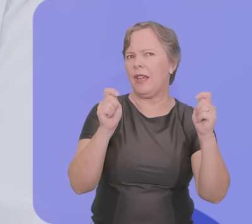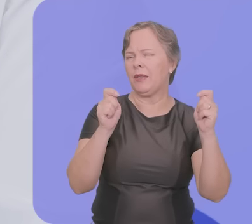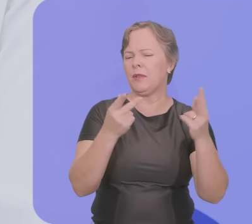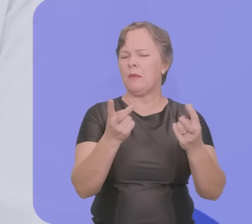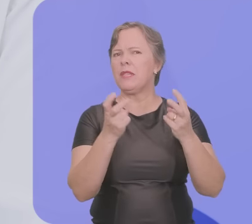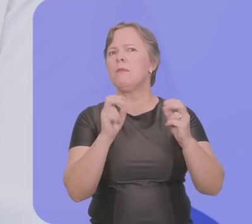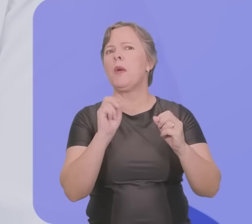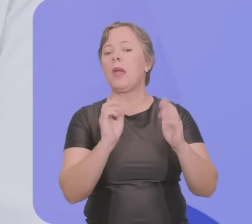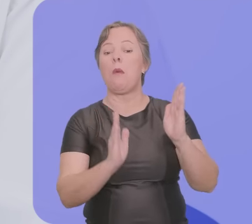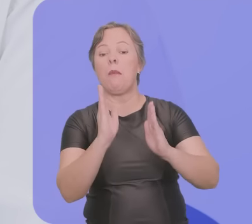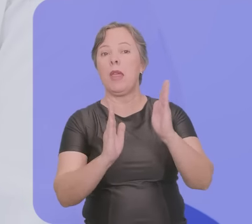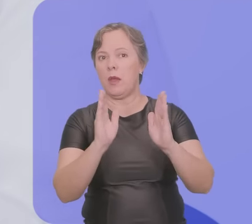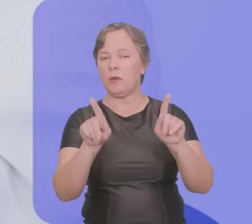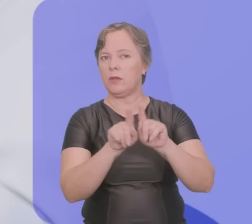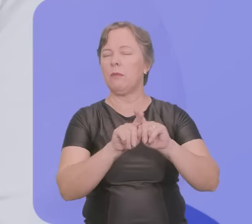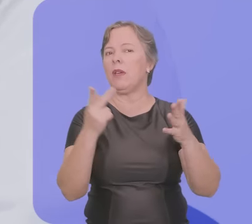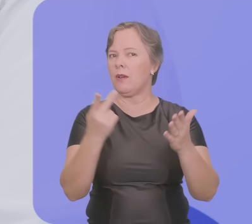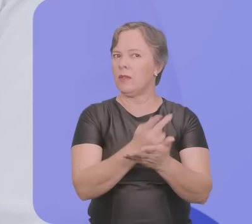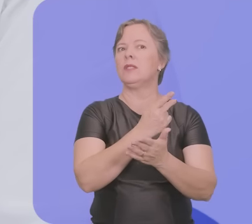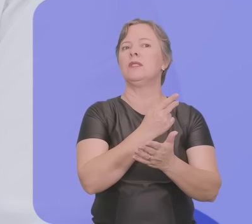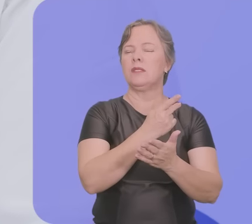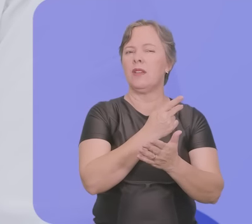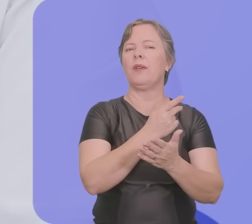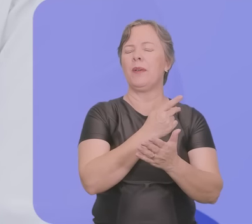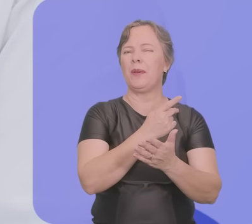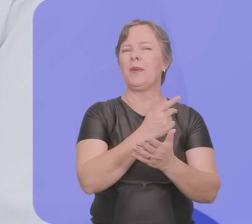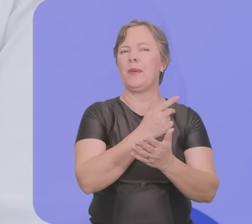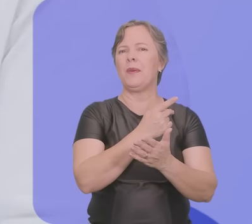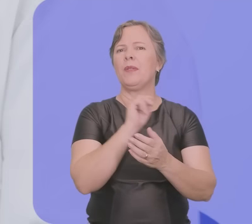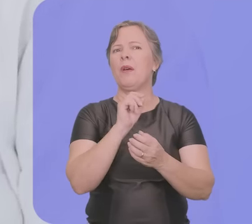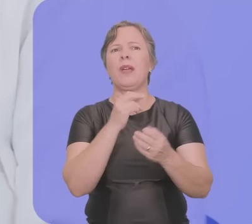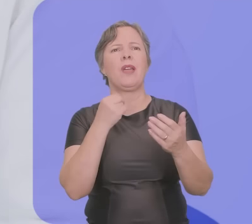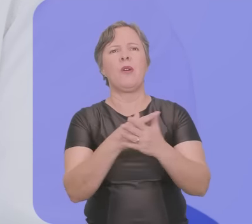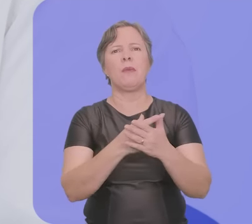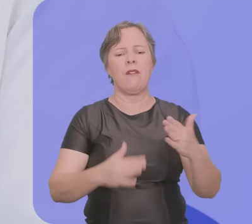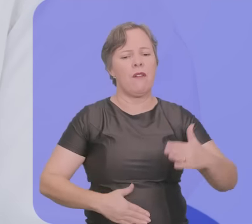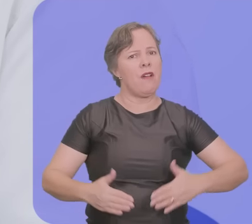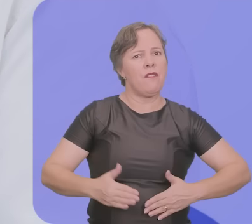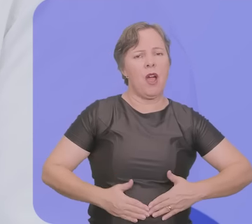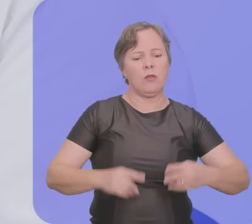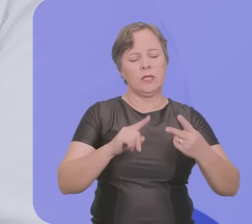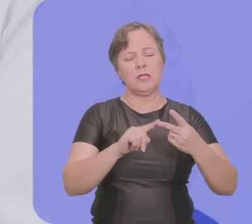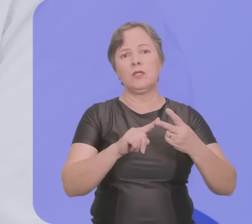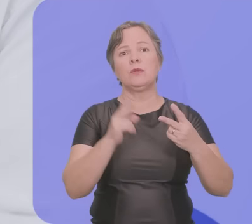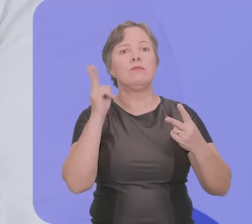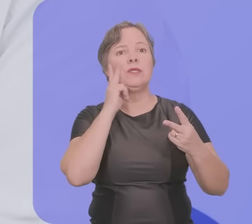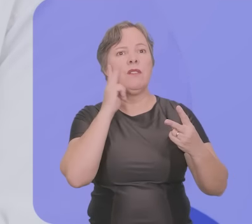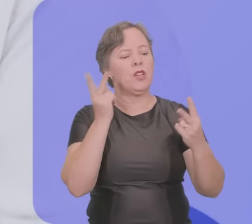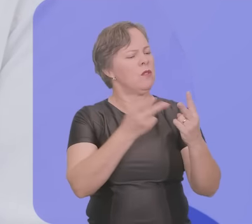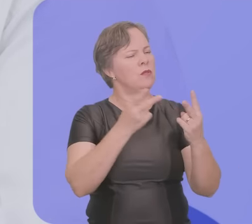a transformação, a carga e a extração desses dados. Então, existe uma técnica para você